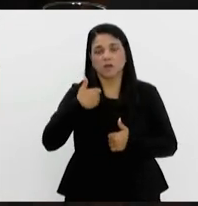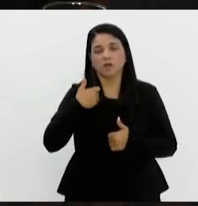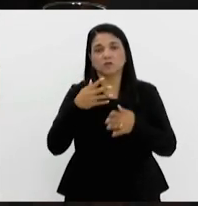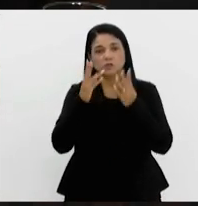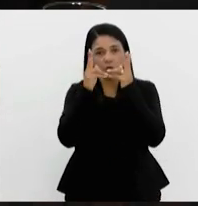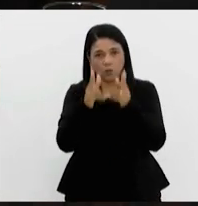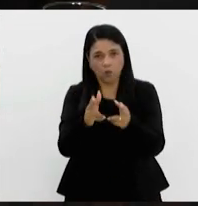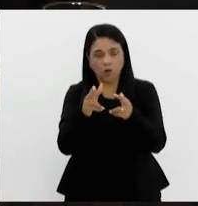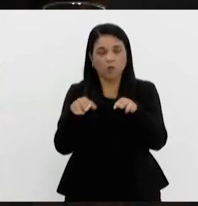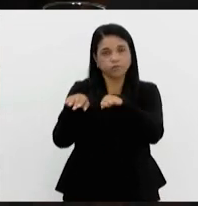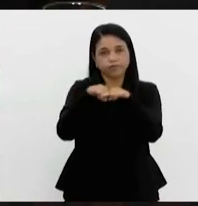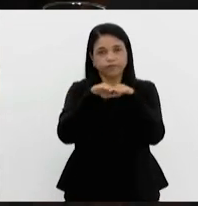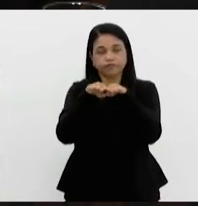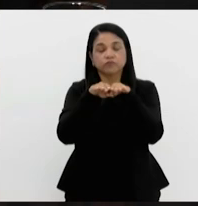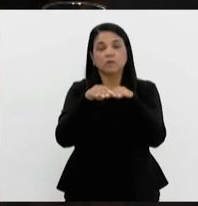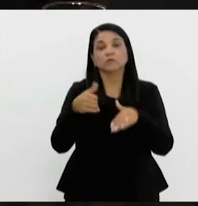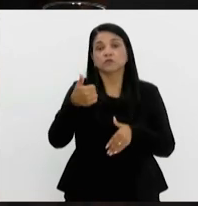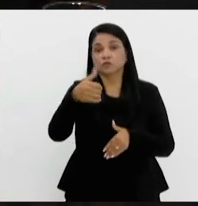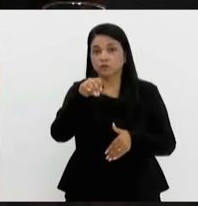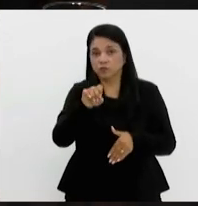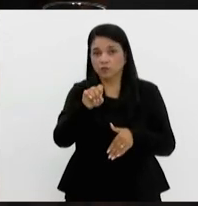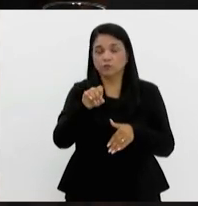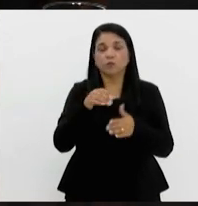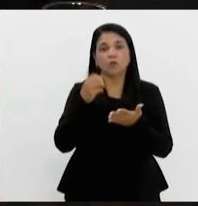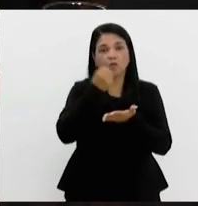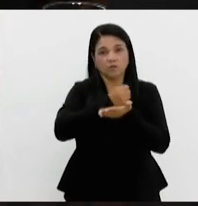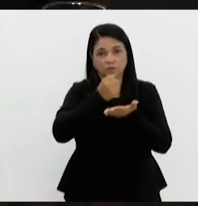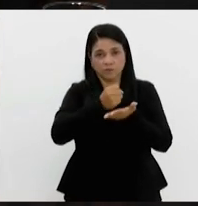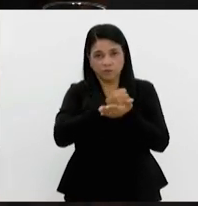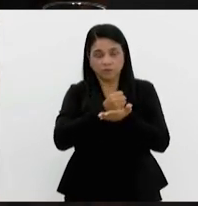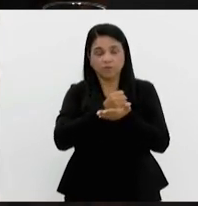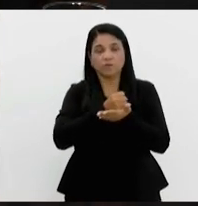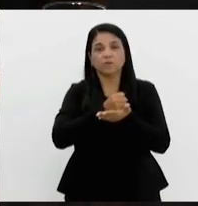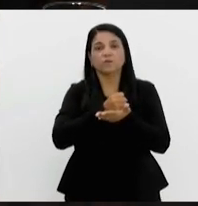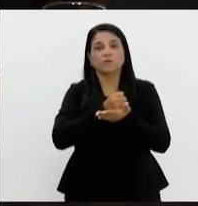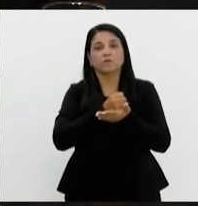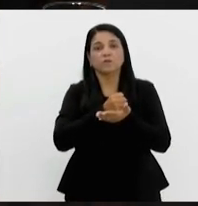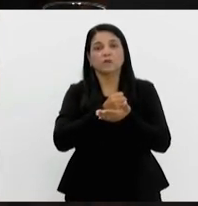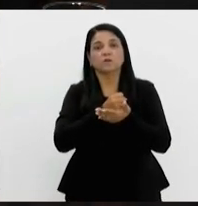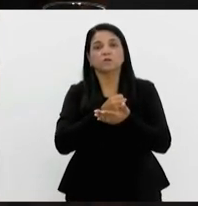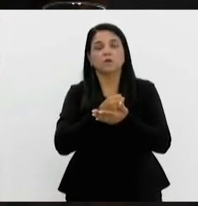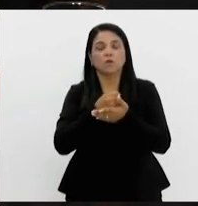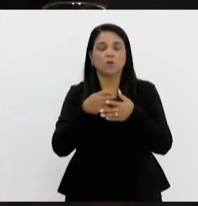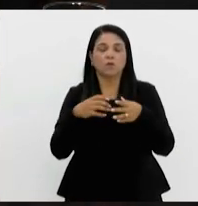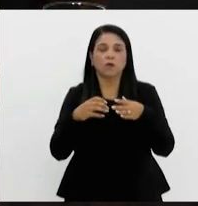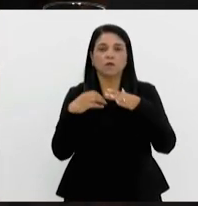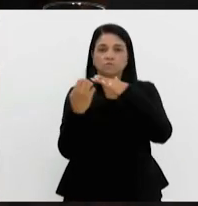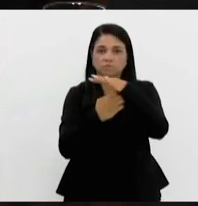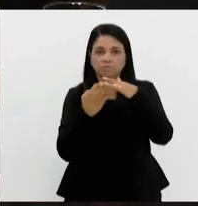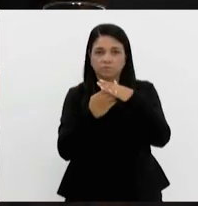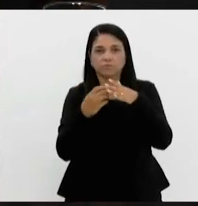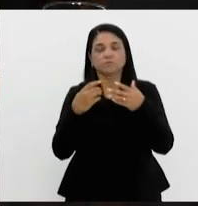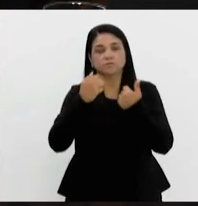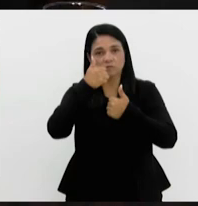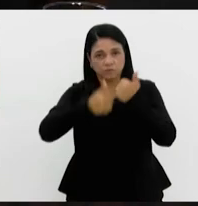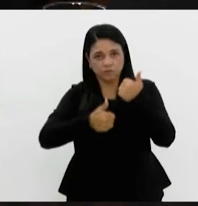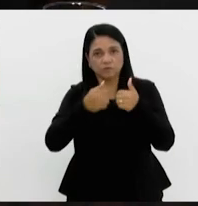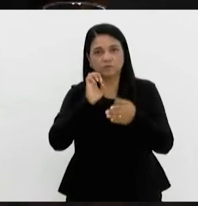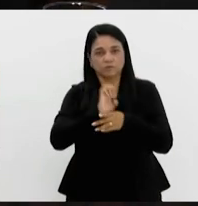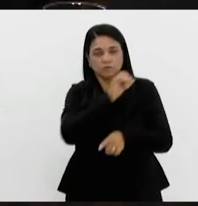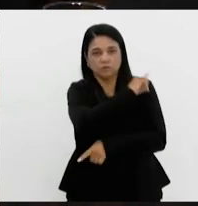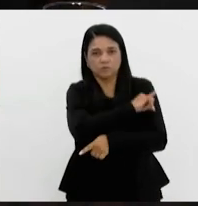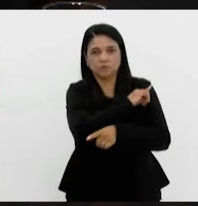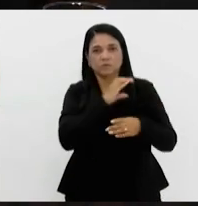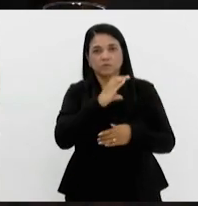a 18 anos, que tem um vínculo contratual com entidade desportiva no Estado do Rio de Janeiro. Parecer das comissões de Constituição e